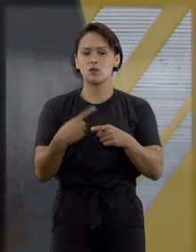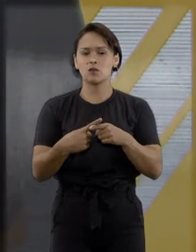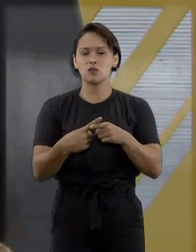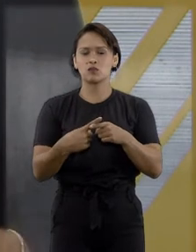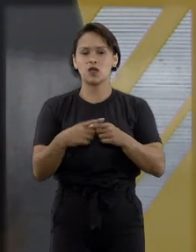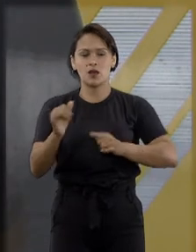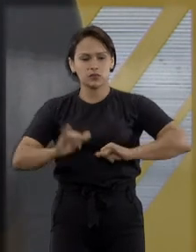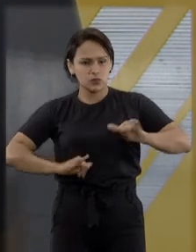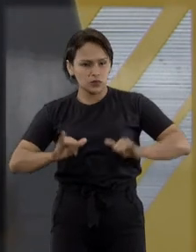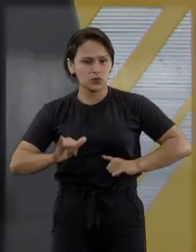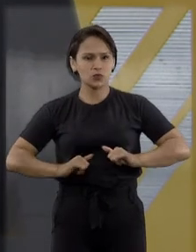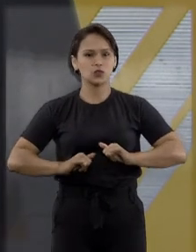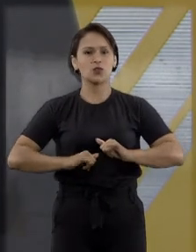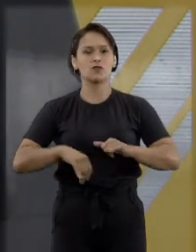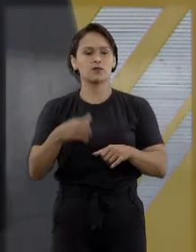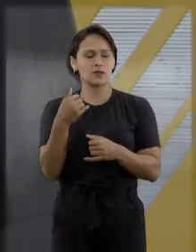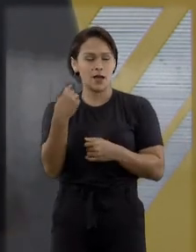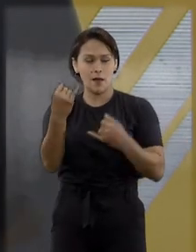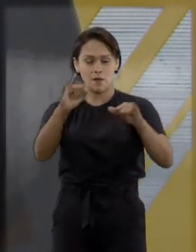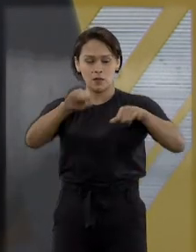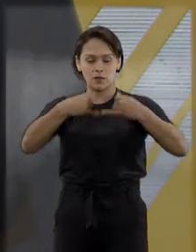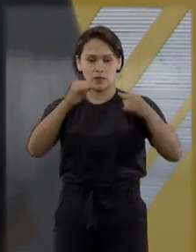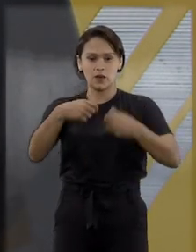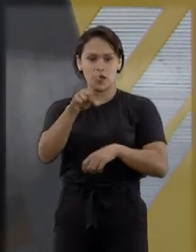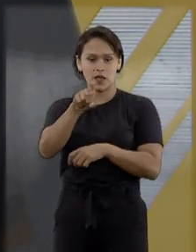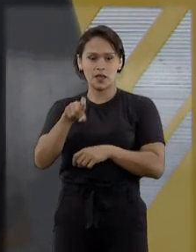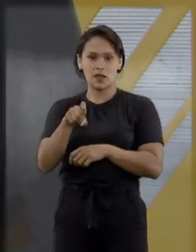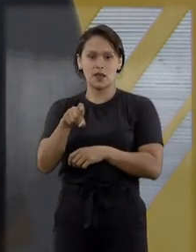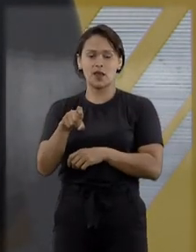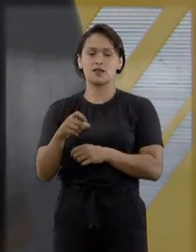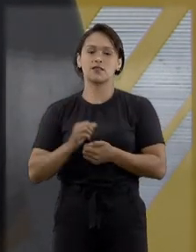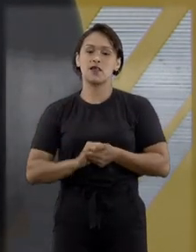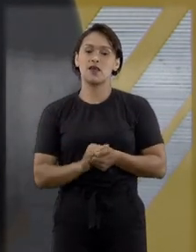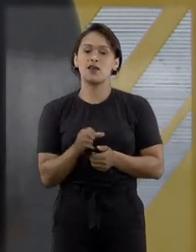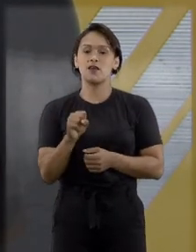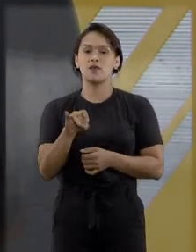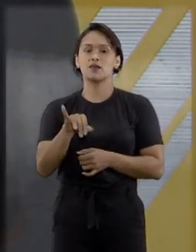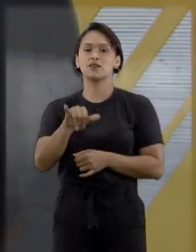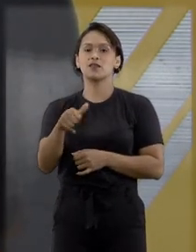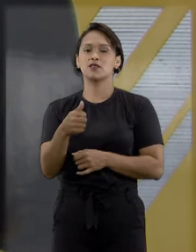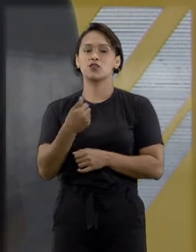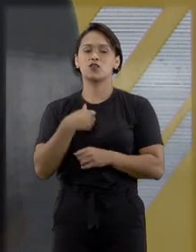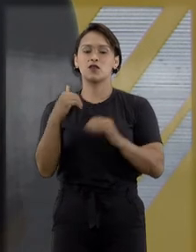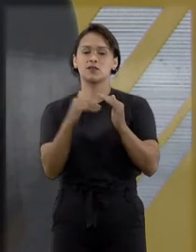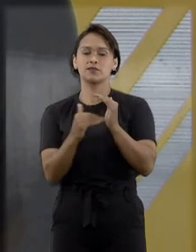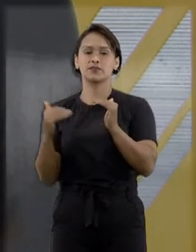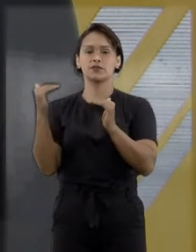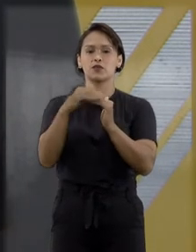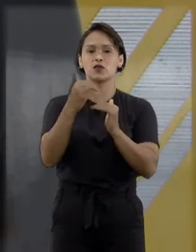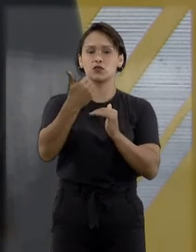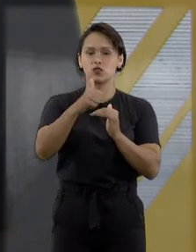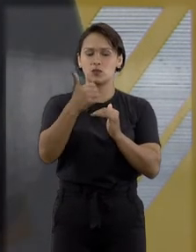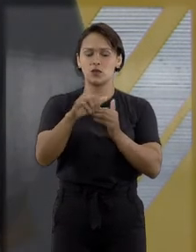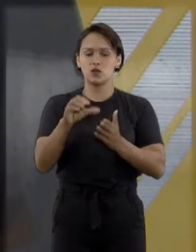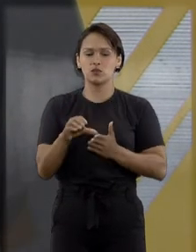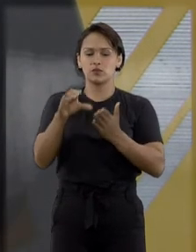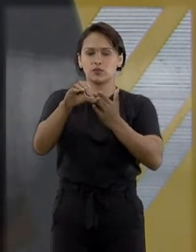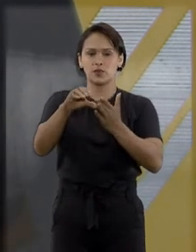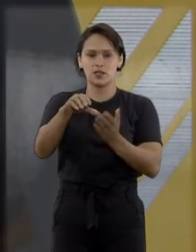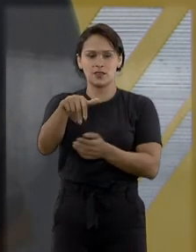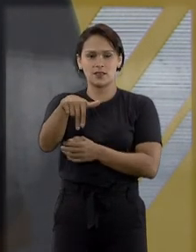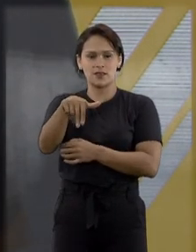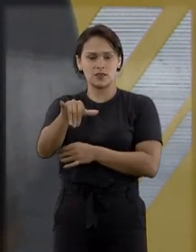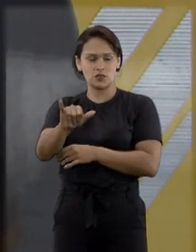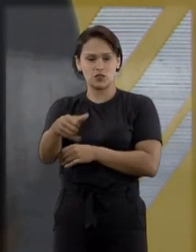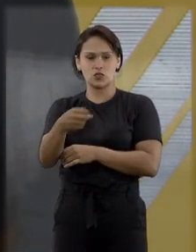promovendo um ato de zombaria e menosprezo contra a ex-parlamentar. E o STJ ultrapassou a meta número 1 do Conselho Nacional